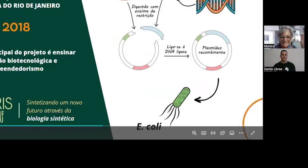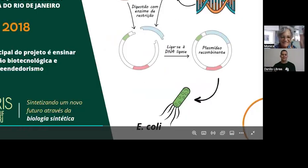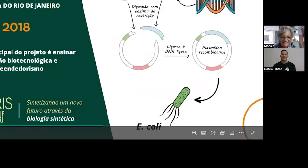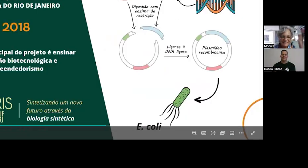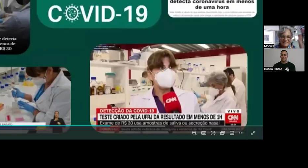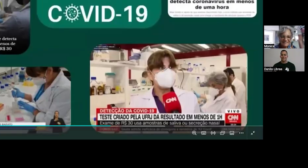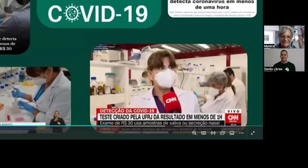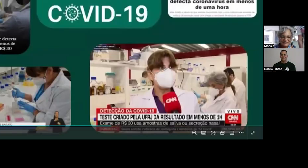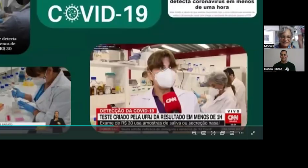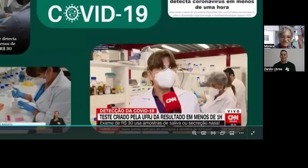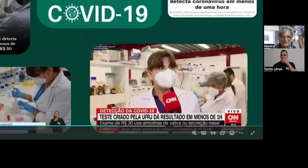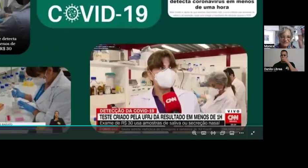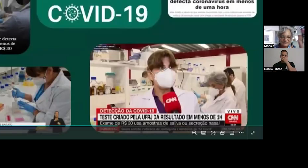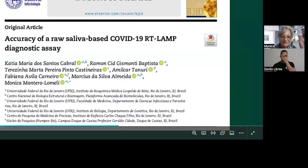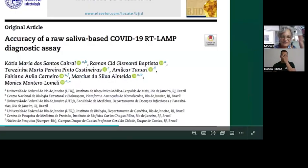Estou acostumado com eles.